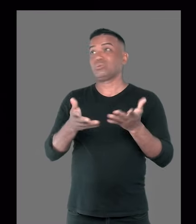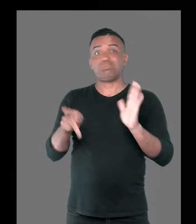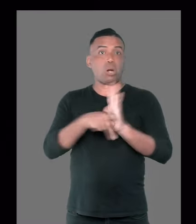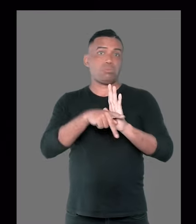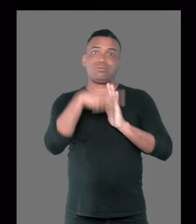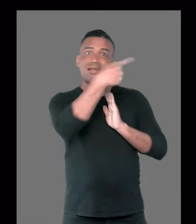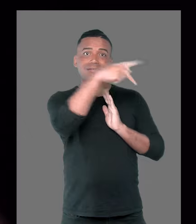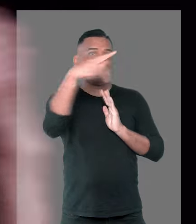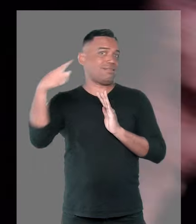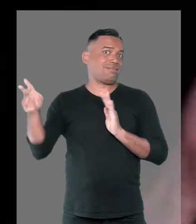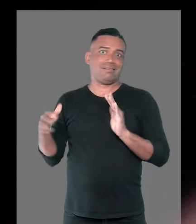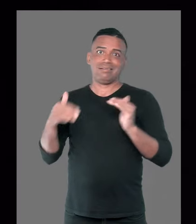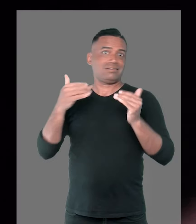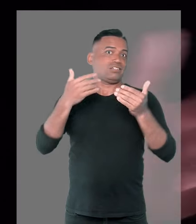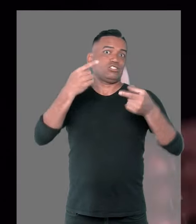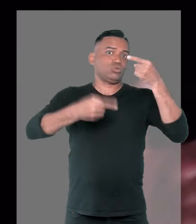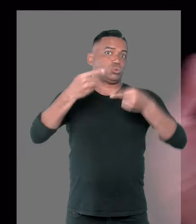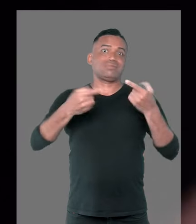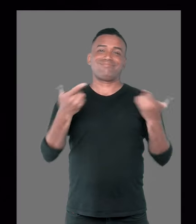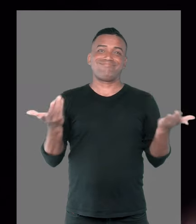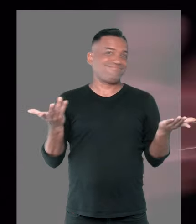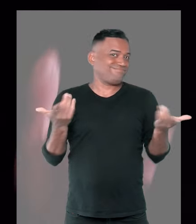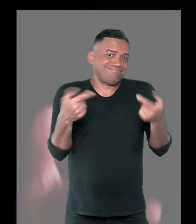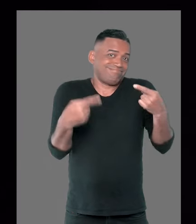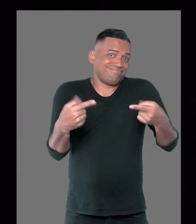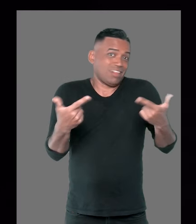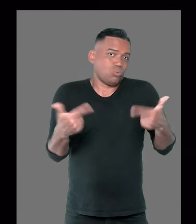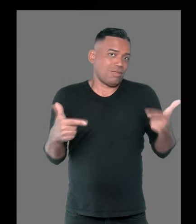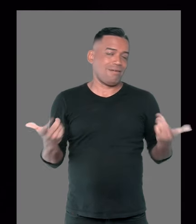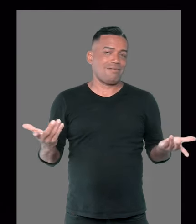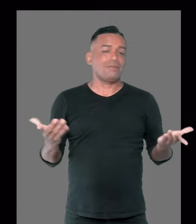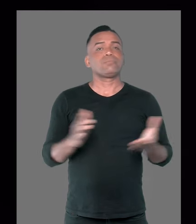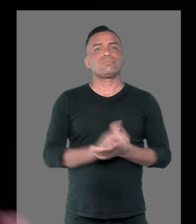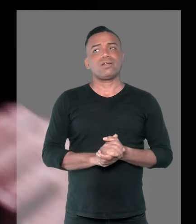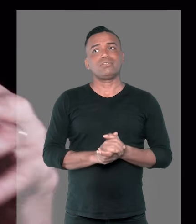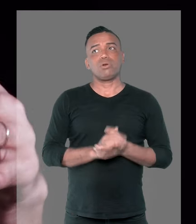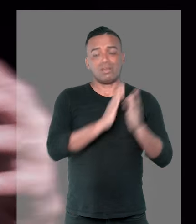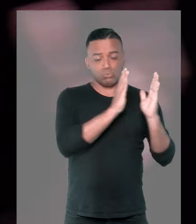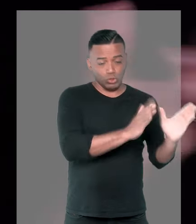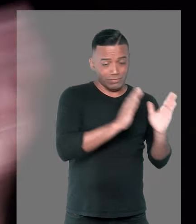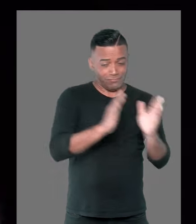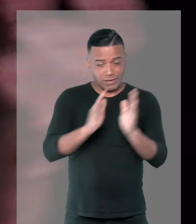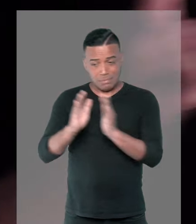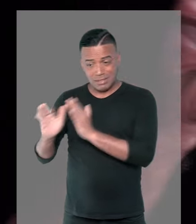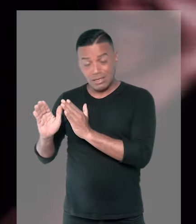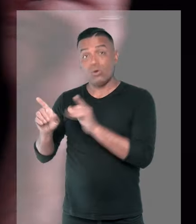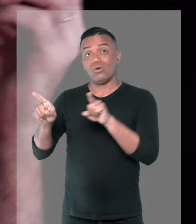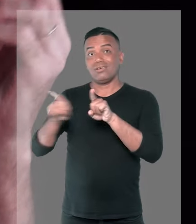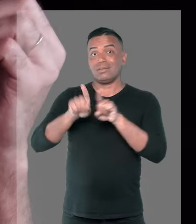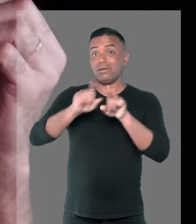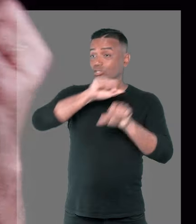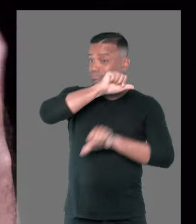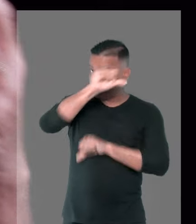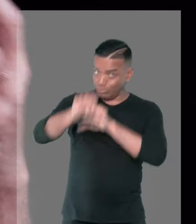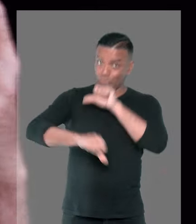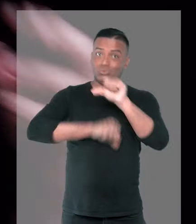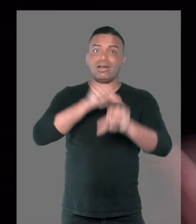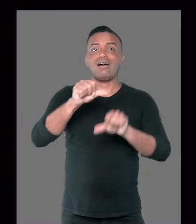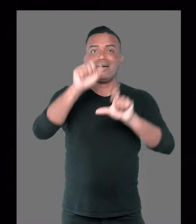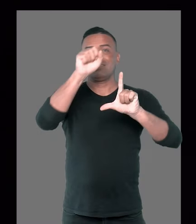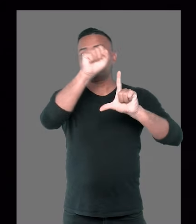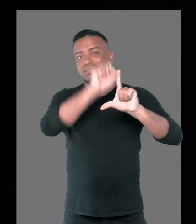o ponto de vista esse processo de de fragmentação e ao mesmo tempo de Constru de reconstrução ao redor das